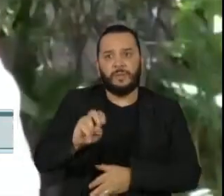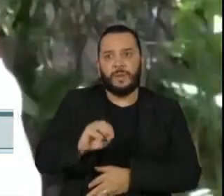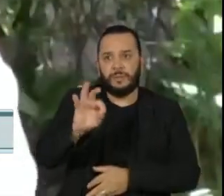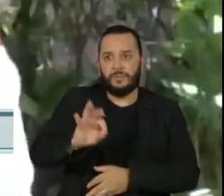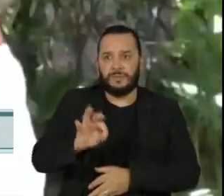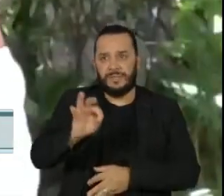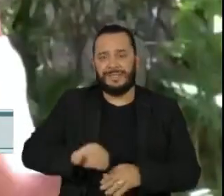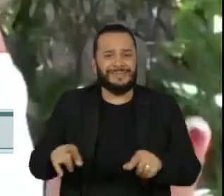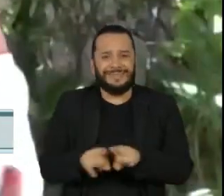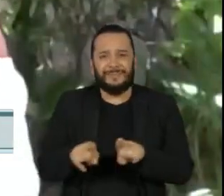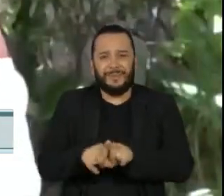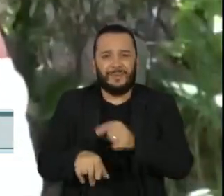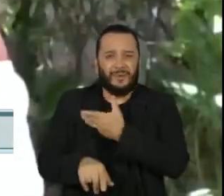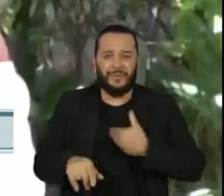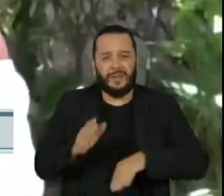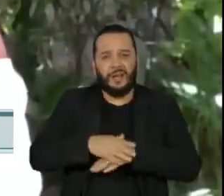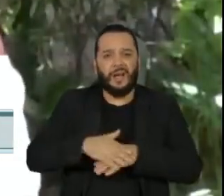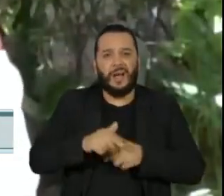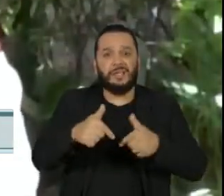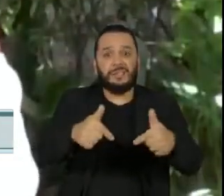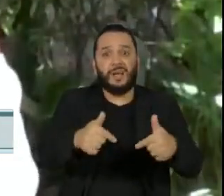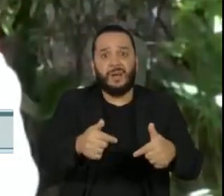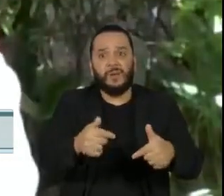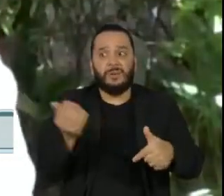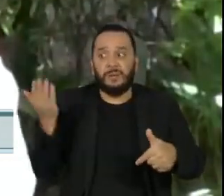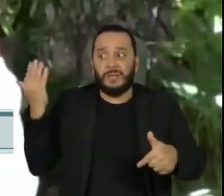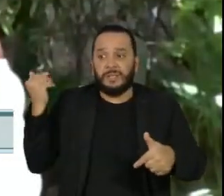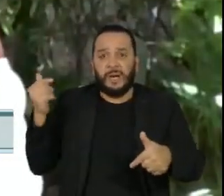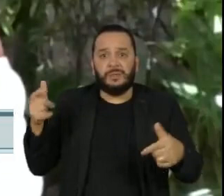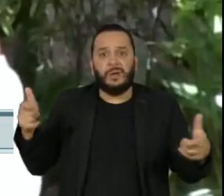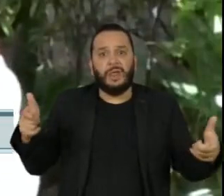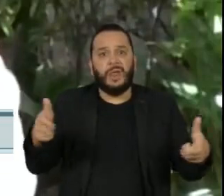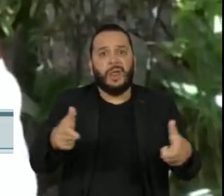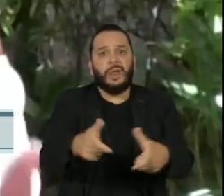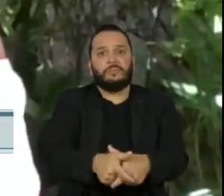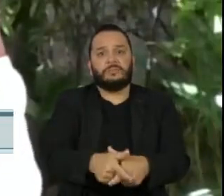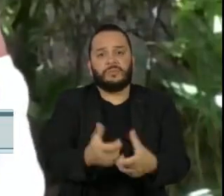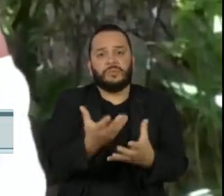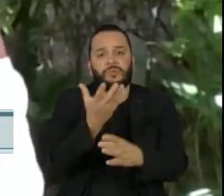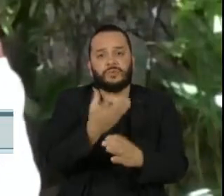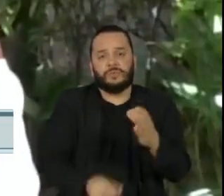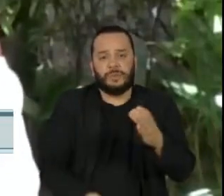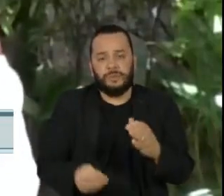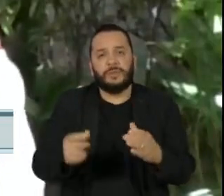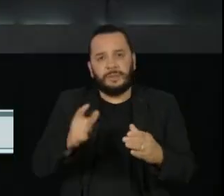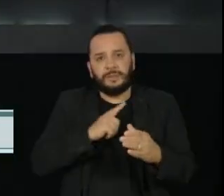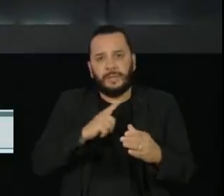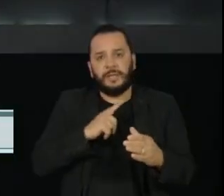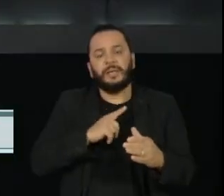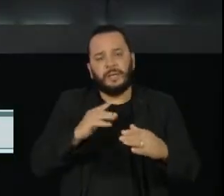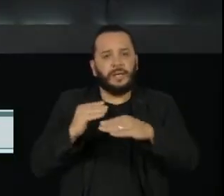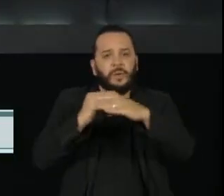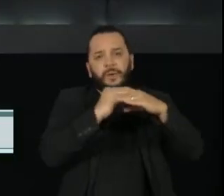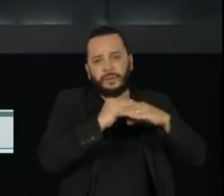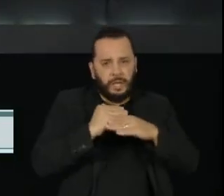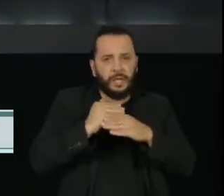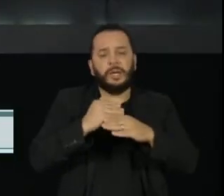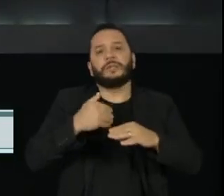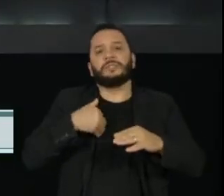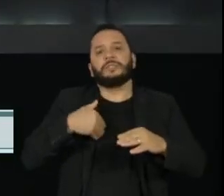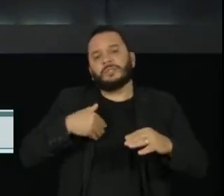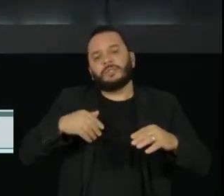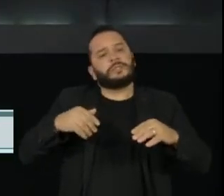totalmente desaparecem também, né? Então, território, mobilidade, igualdade, diversidade acaba não